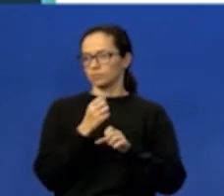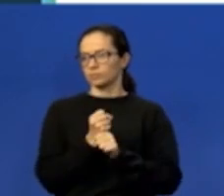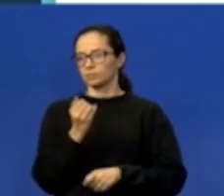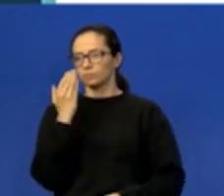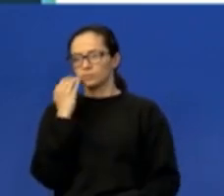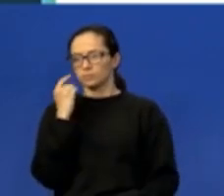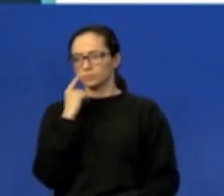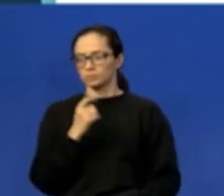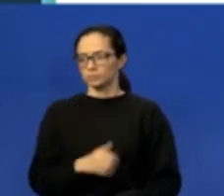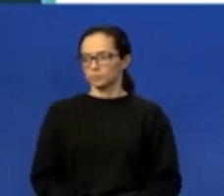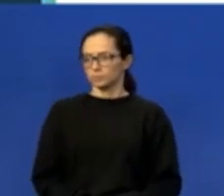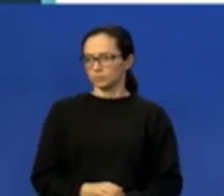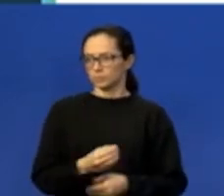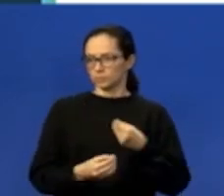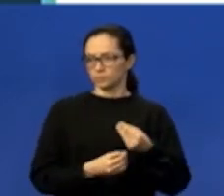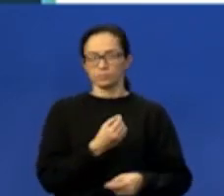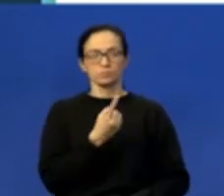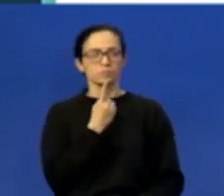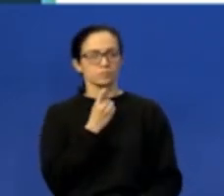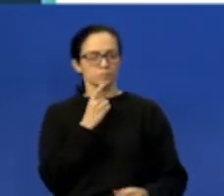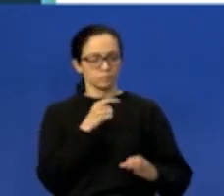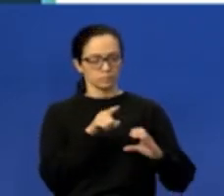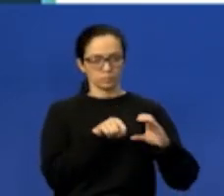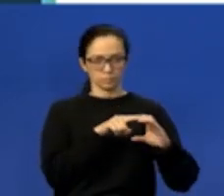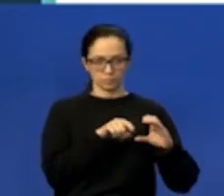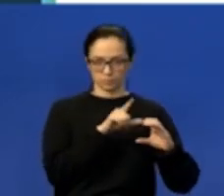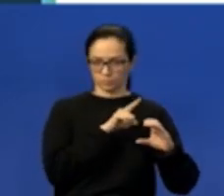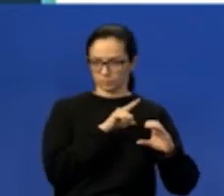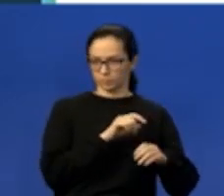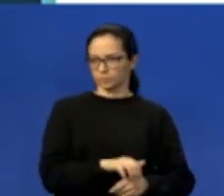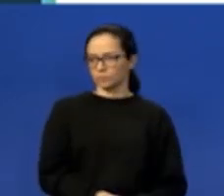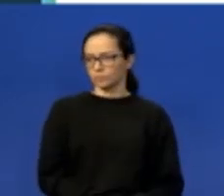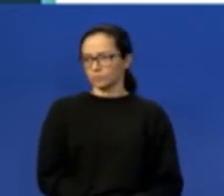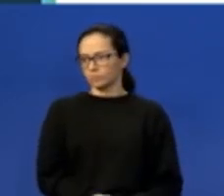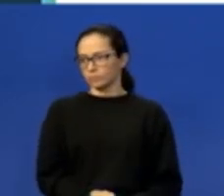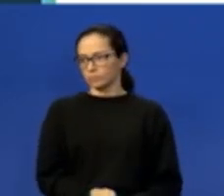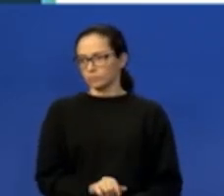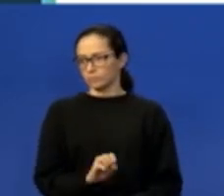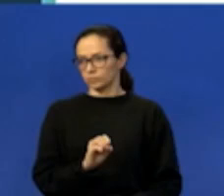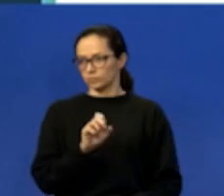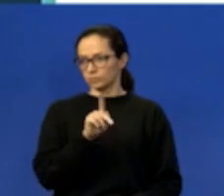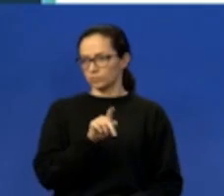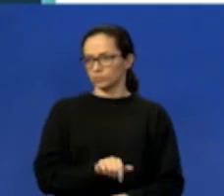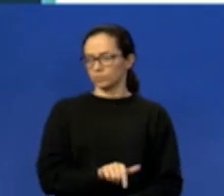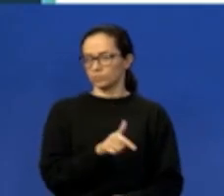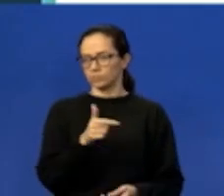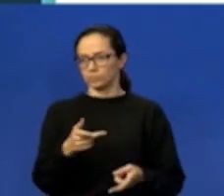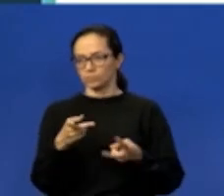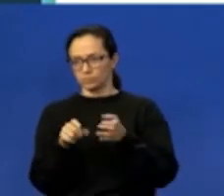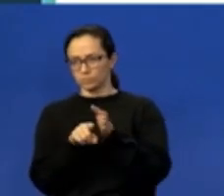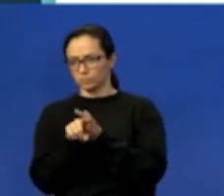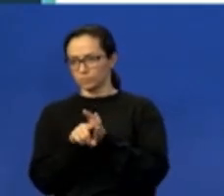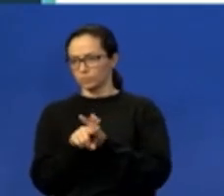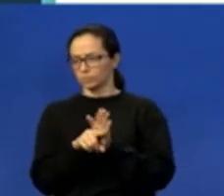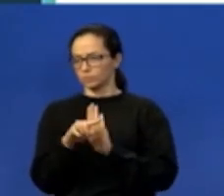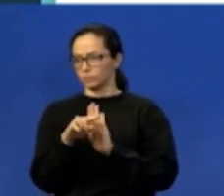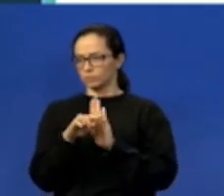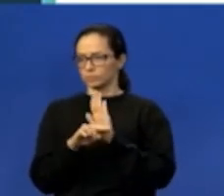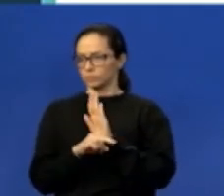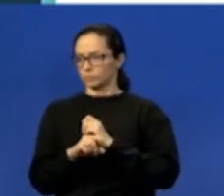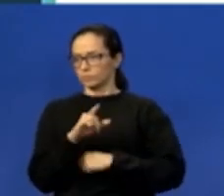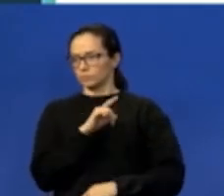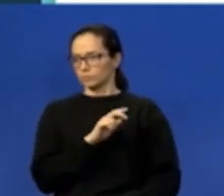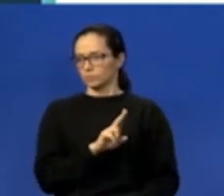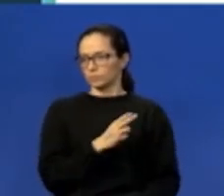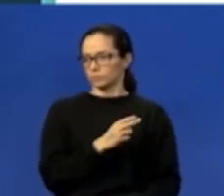os eritrócitos, a hemoglobina, que pode ser caracterizada aí pela sigla HB, o hematrócito pela sigla HT